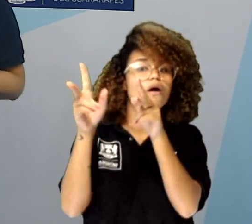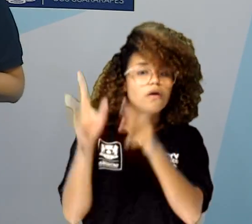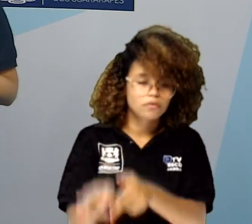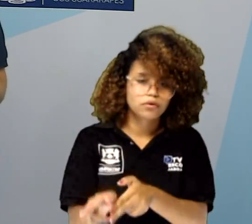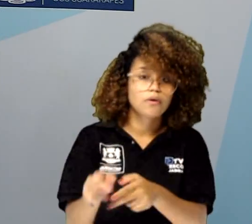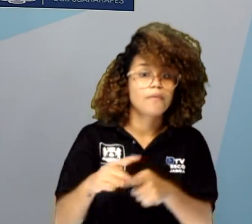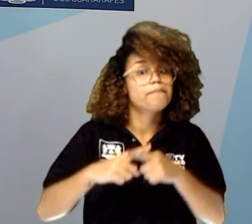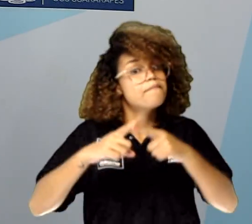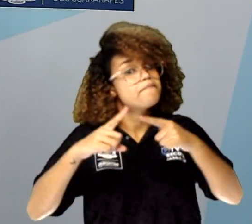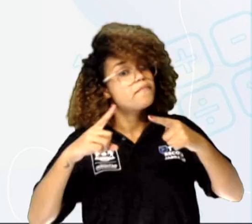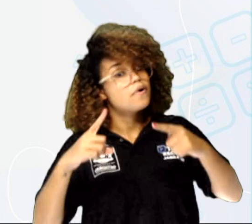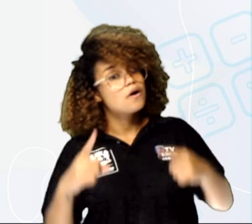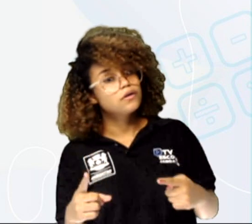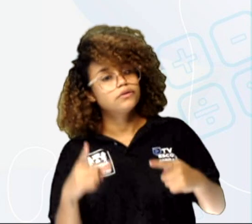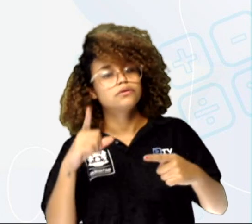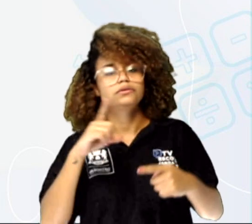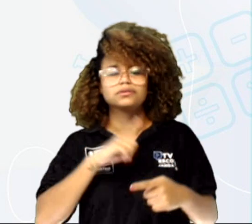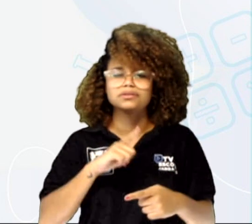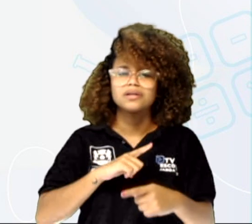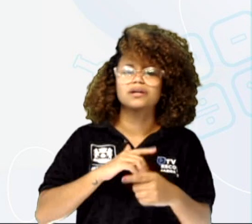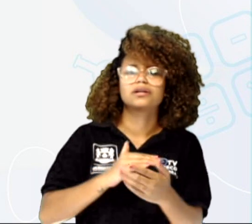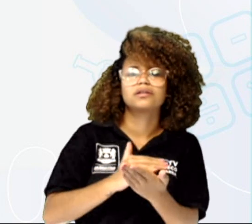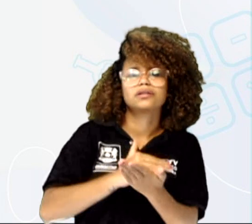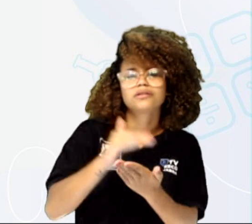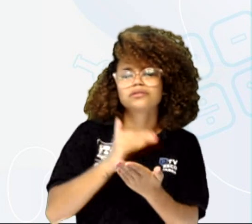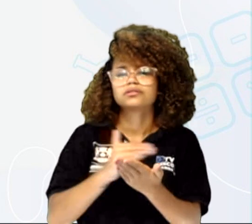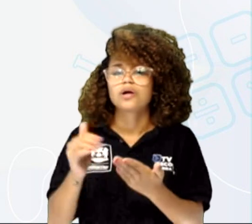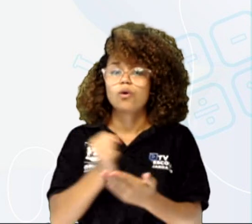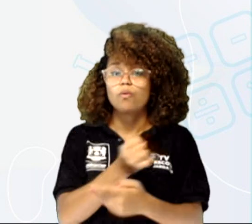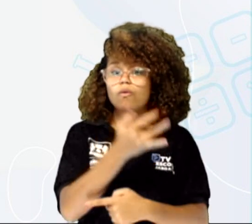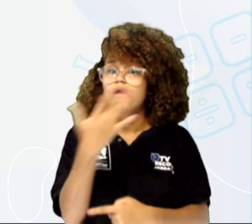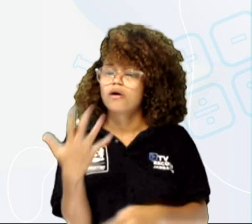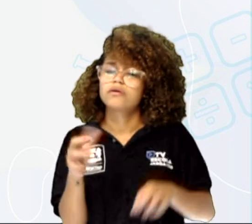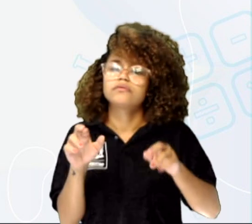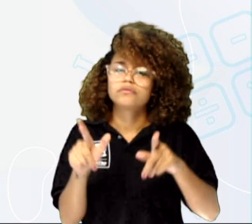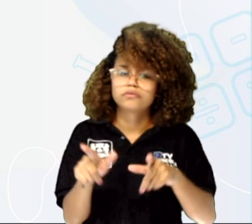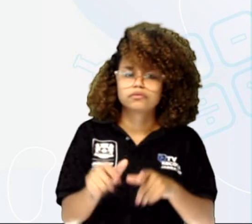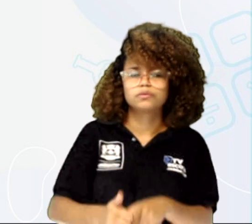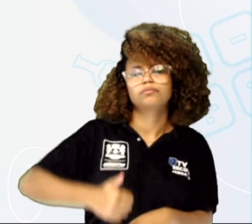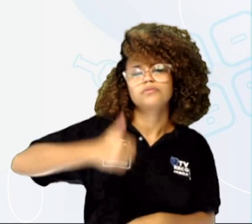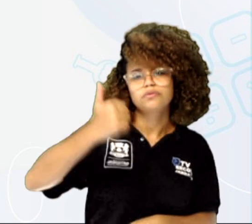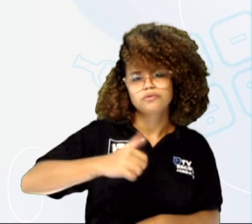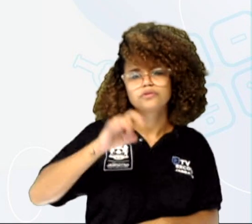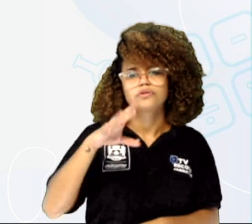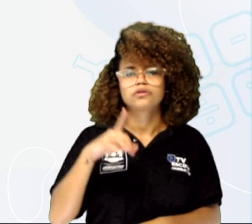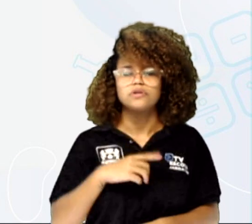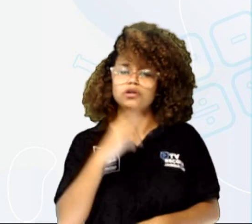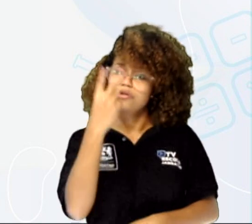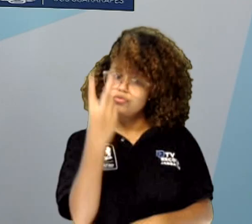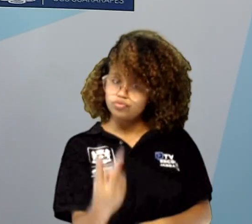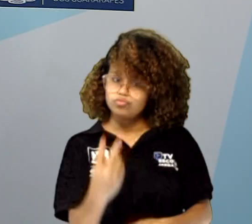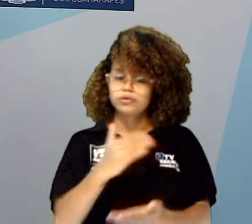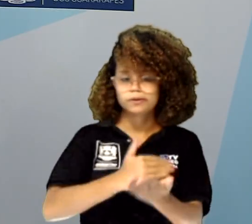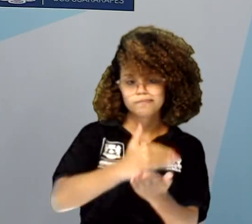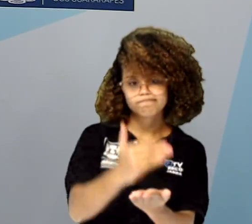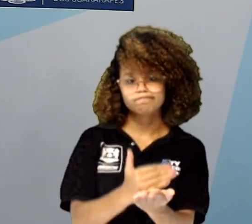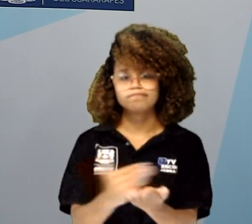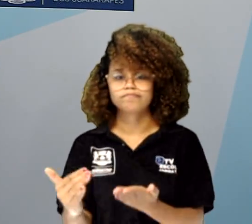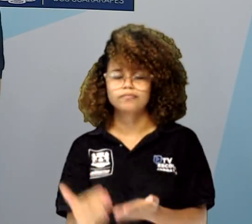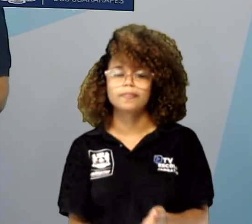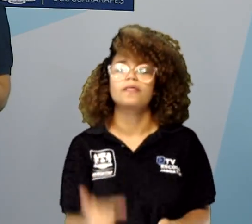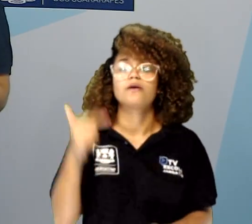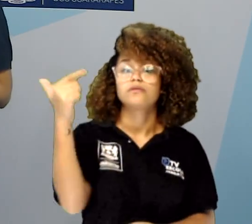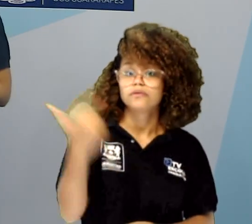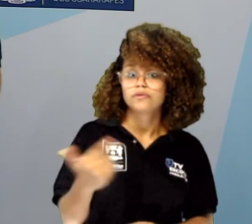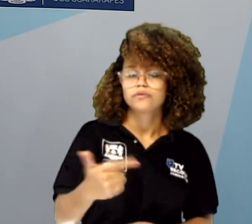Porém, elas estão divididas em quantidades diferentes. Na primeira, a gente tem uma divisão em 2 partes. Na segunda, a gente